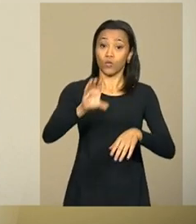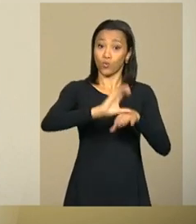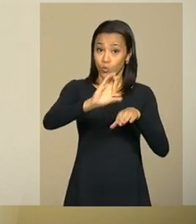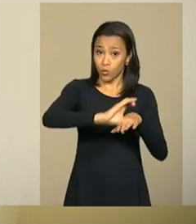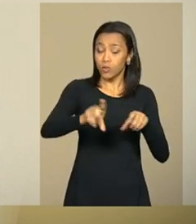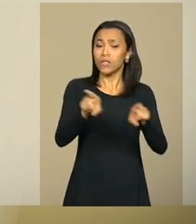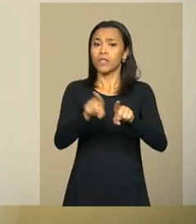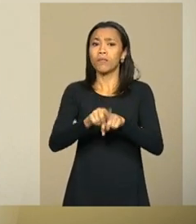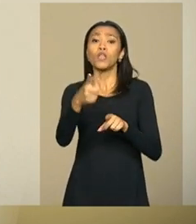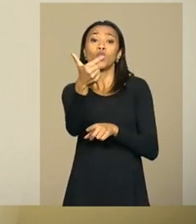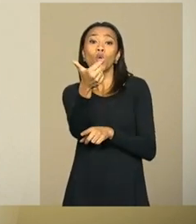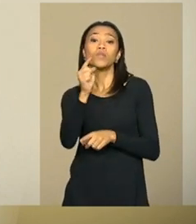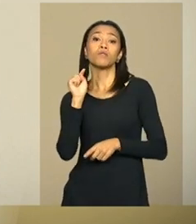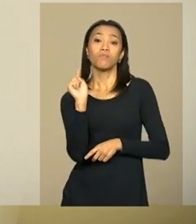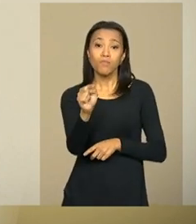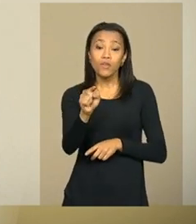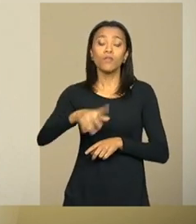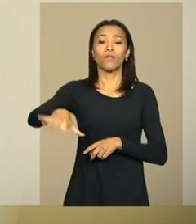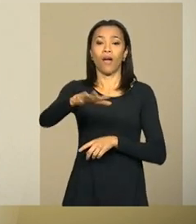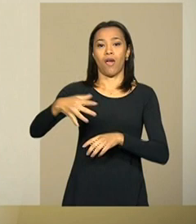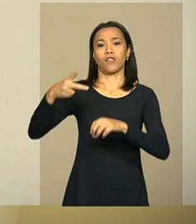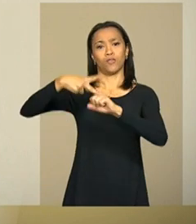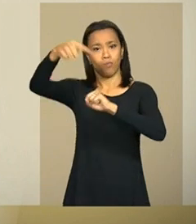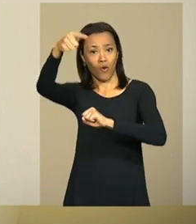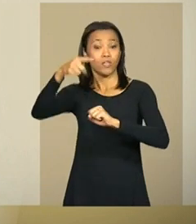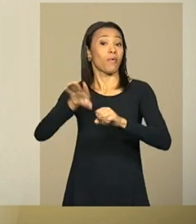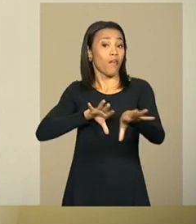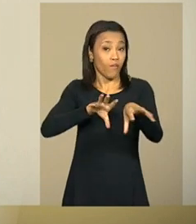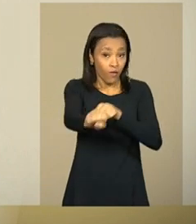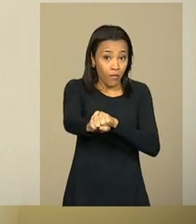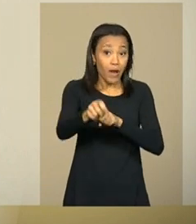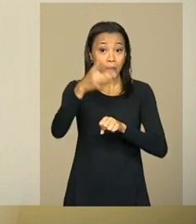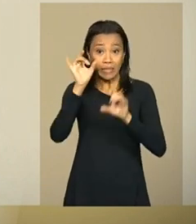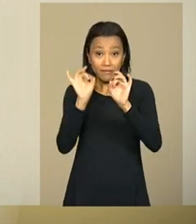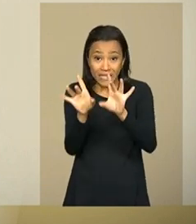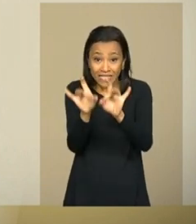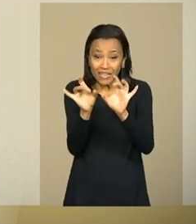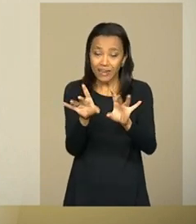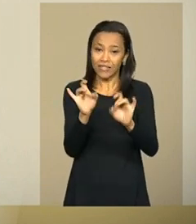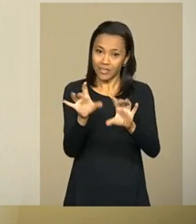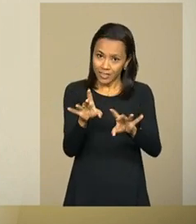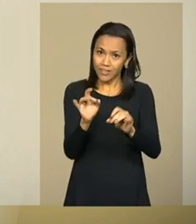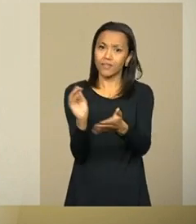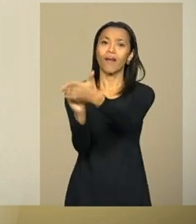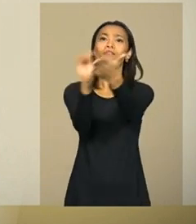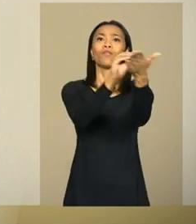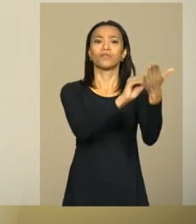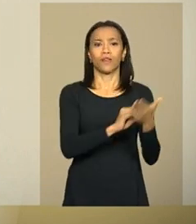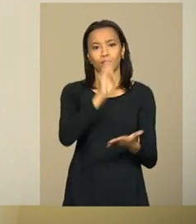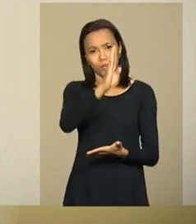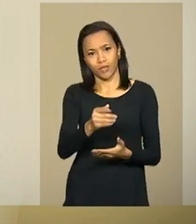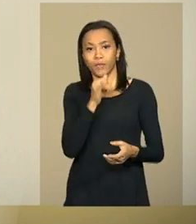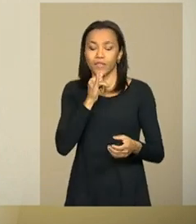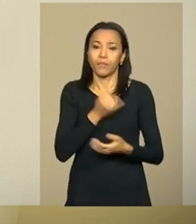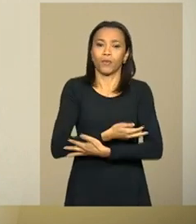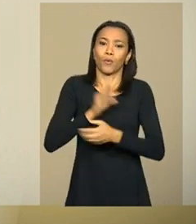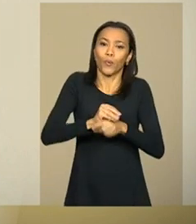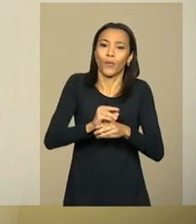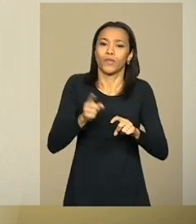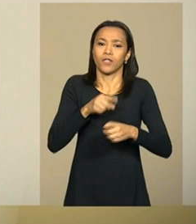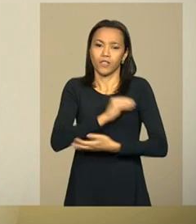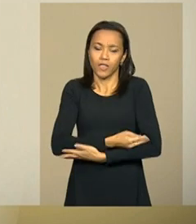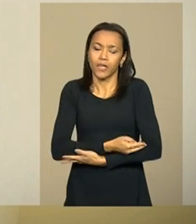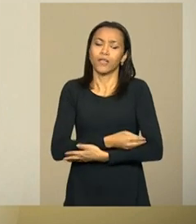e 12.000 vagas na residência médica para formar especialistas que estão em falta no Brasil como pediatras